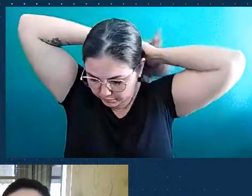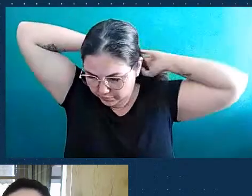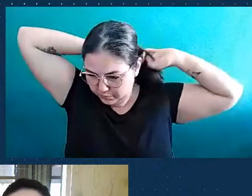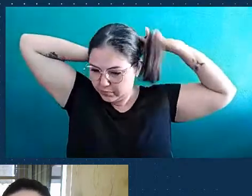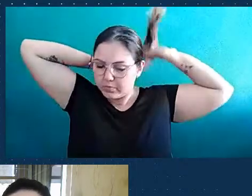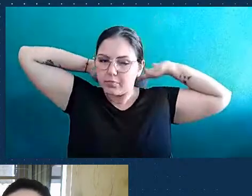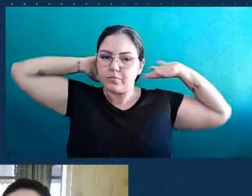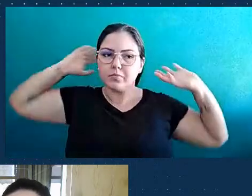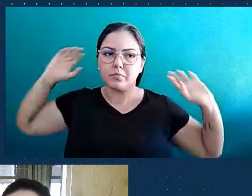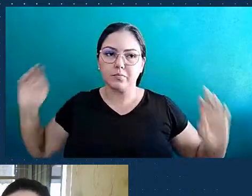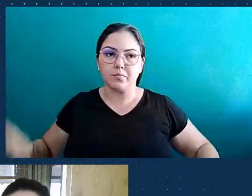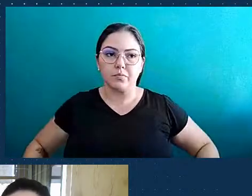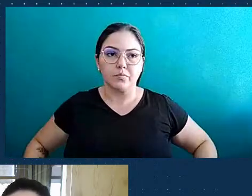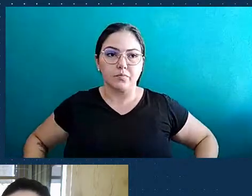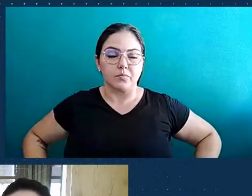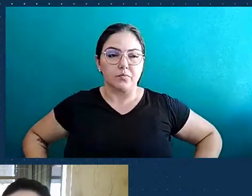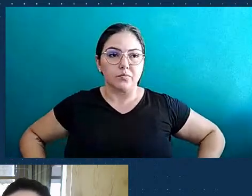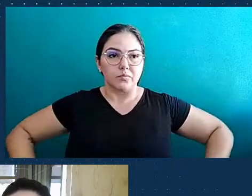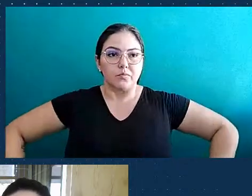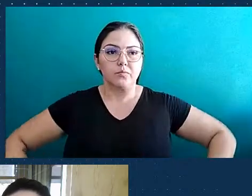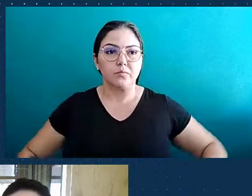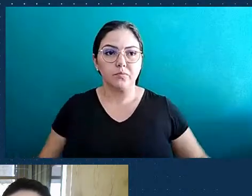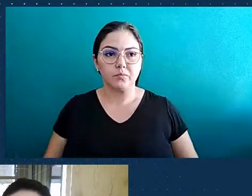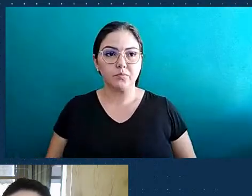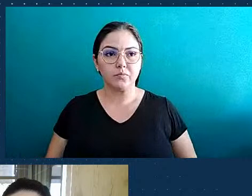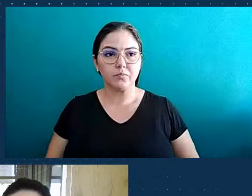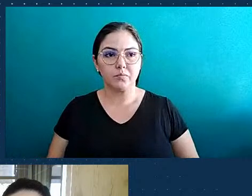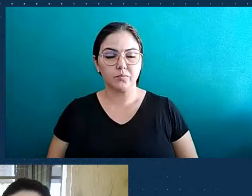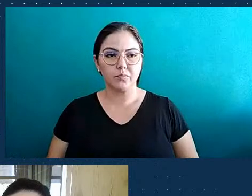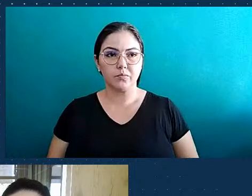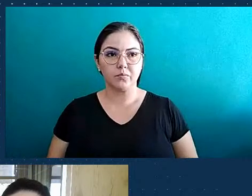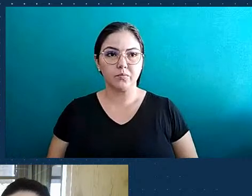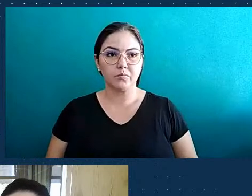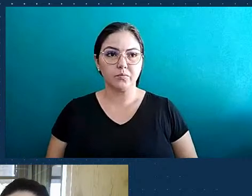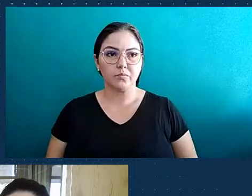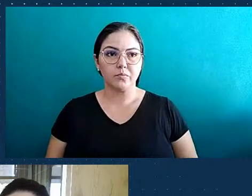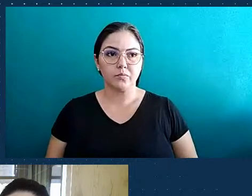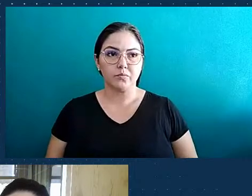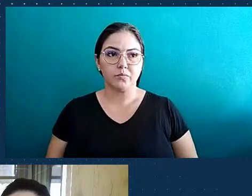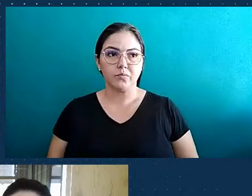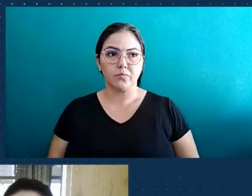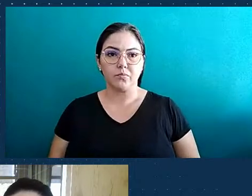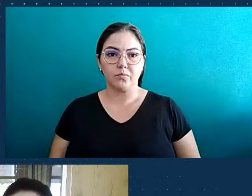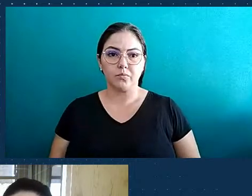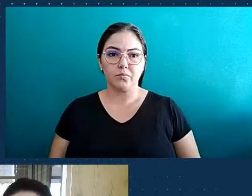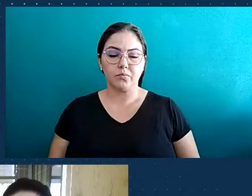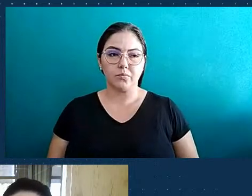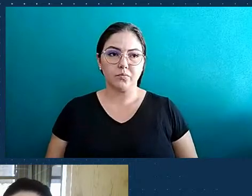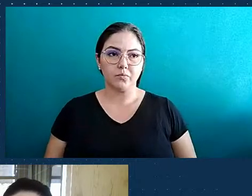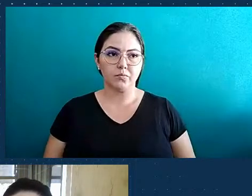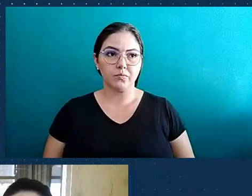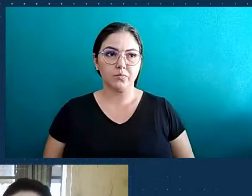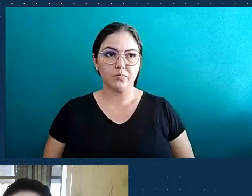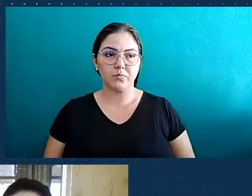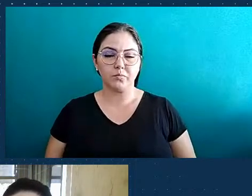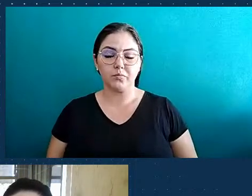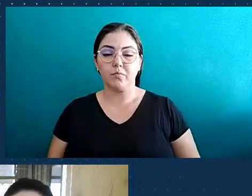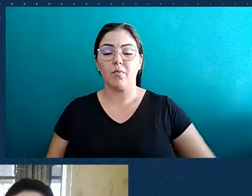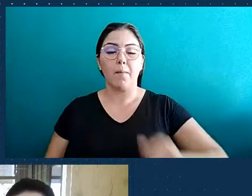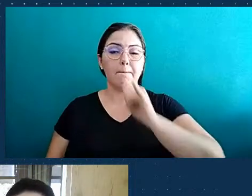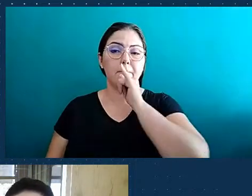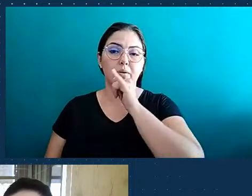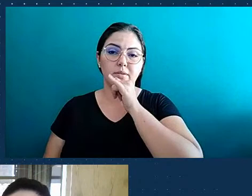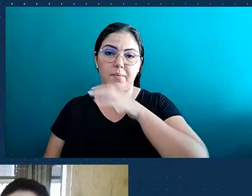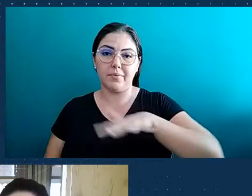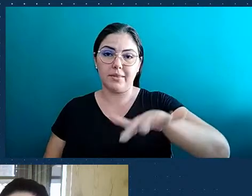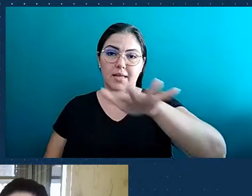que os livros. Essa é outra coisa também que eu poderia lhe responder. Vai depender também da área. Por exemplo, nas humanidades, o livro ainda